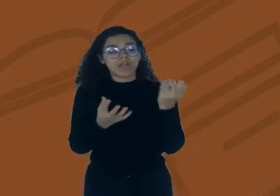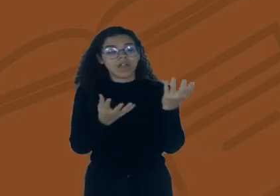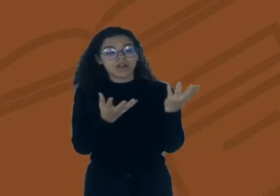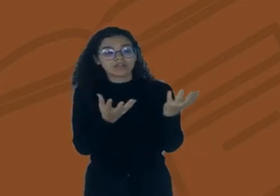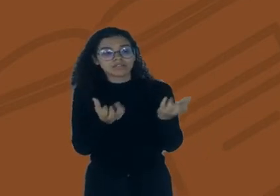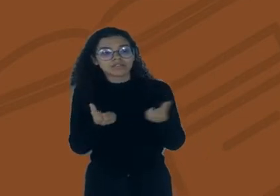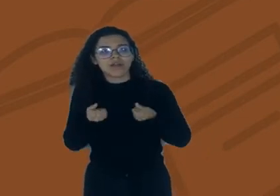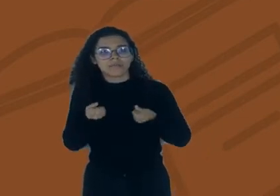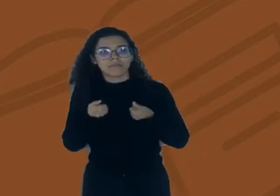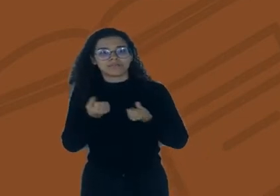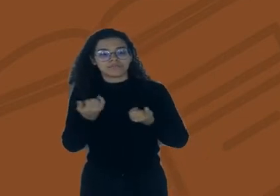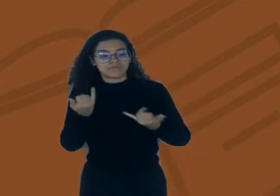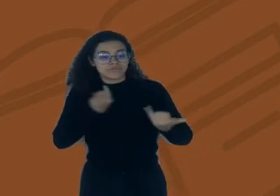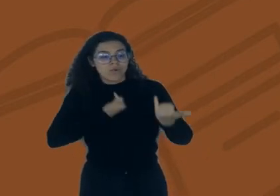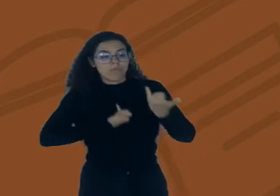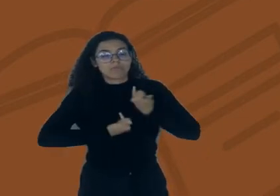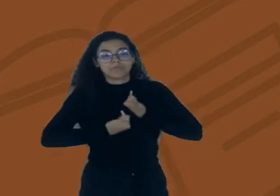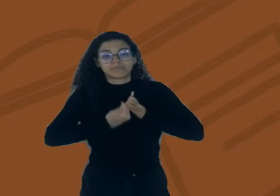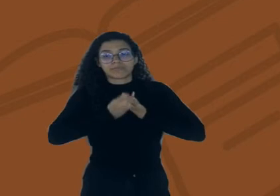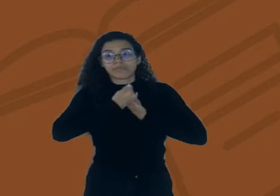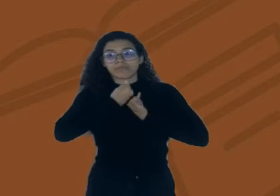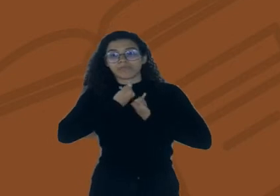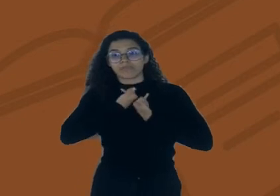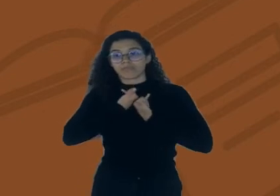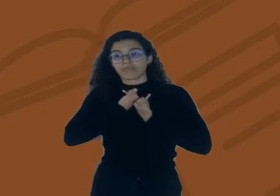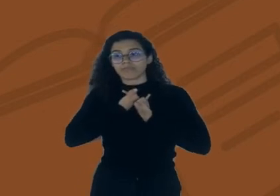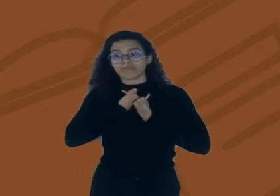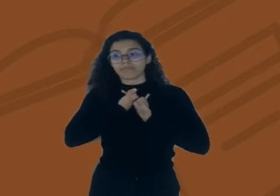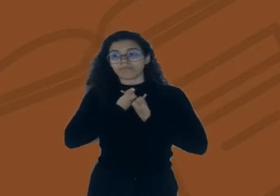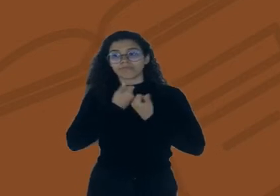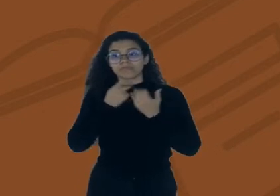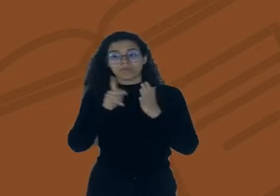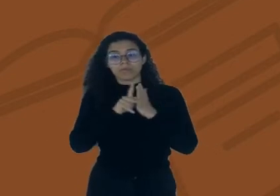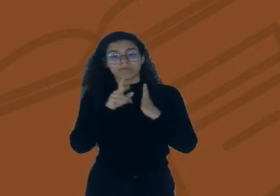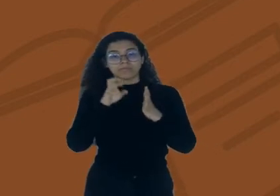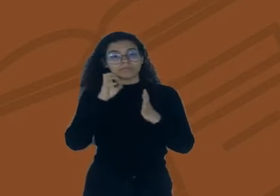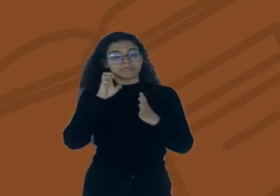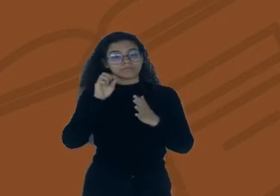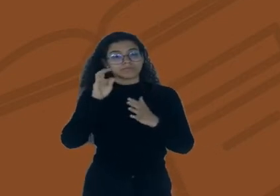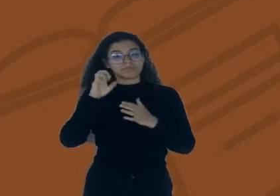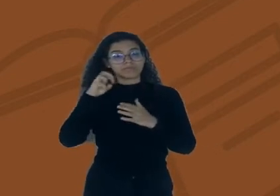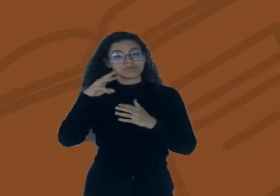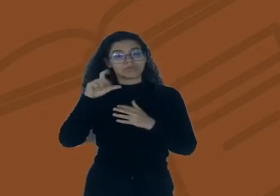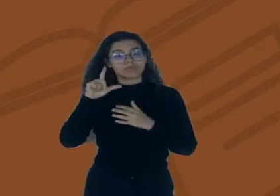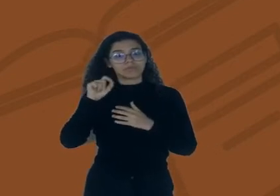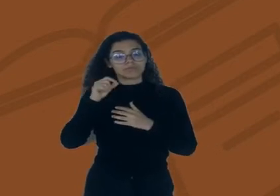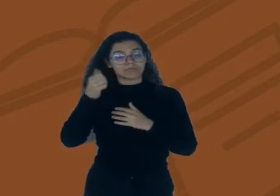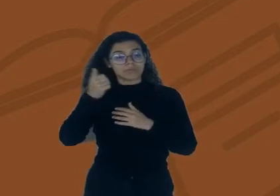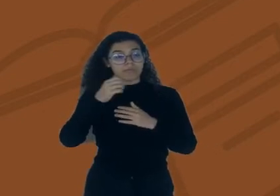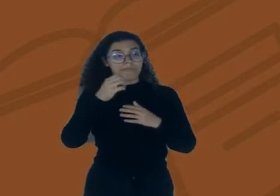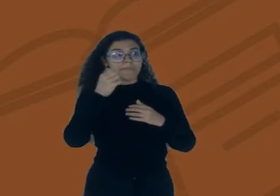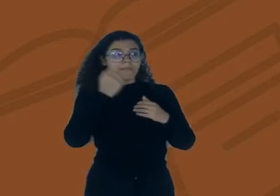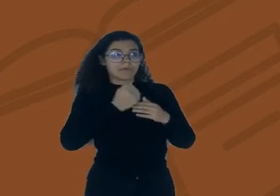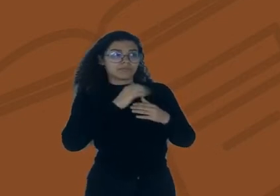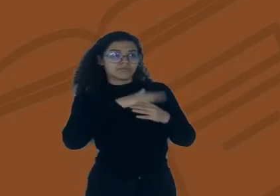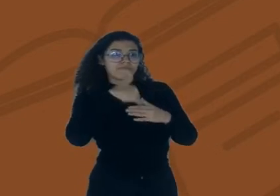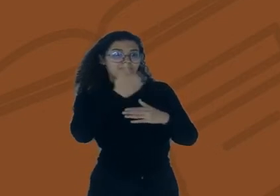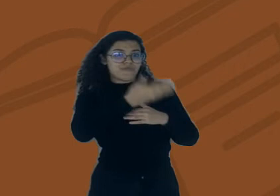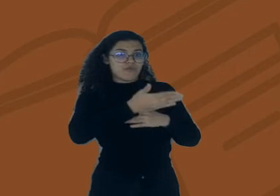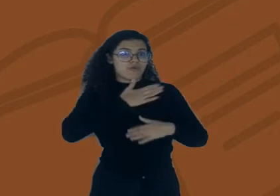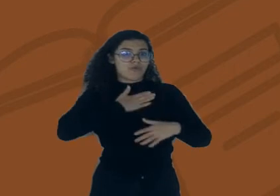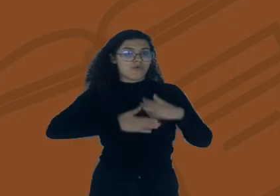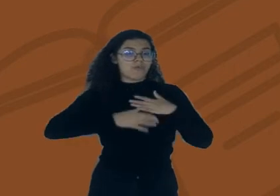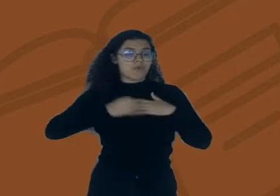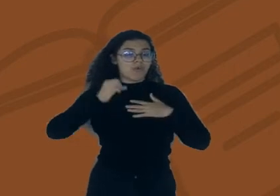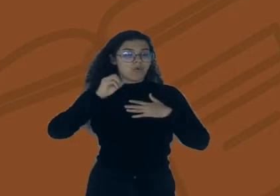informações, são os órgãos que recebem aí os estímulos, mais uma vez, do meio externo, fora do corpo, ou do meio interno, dentro